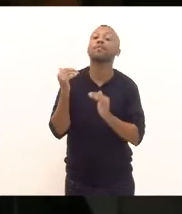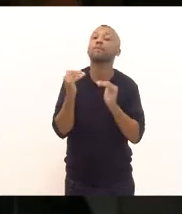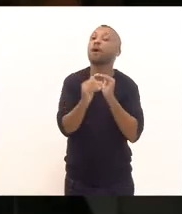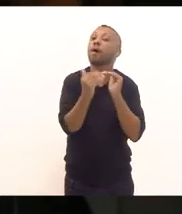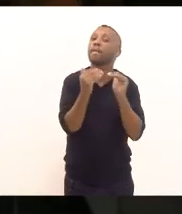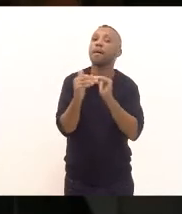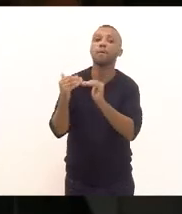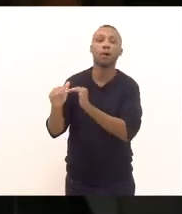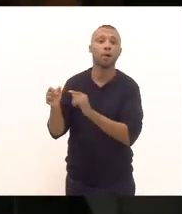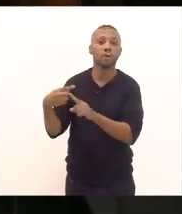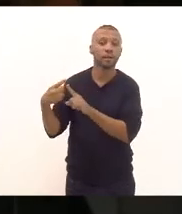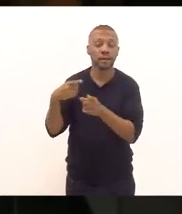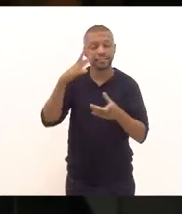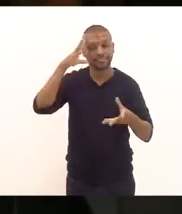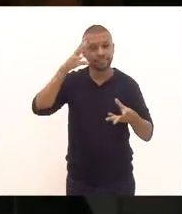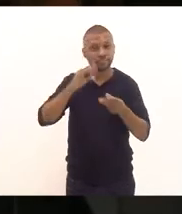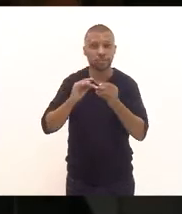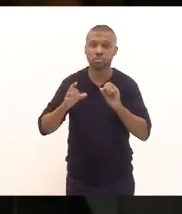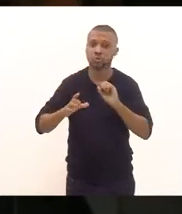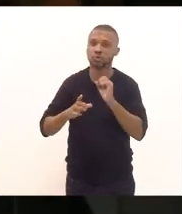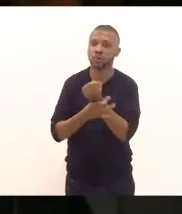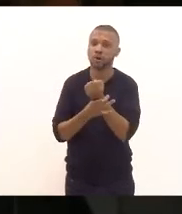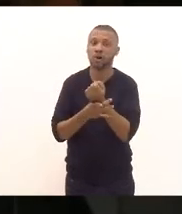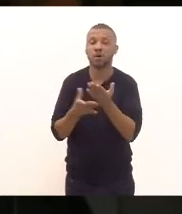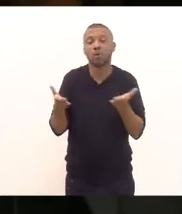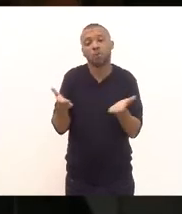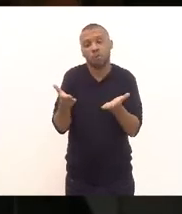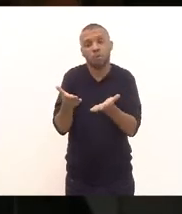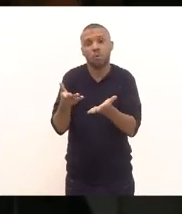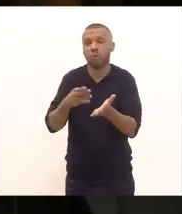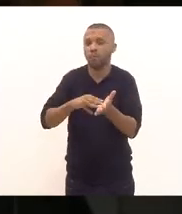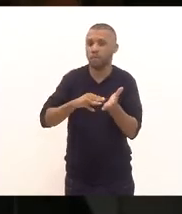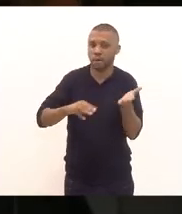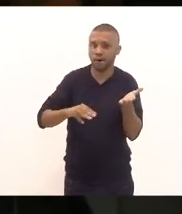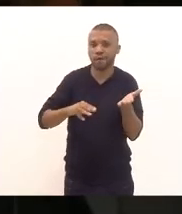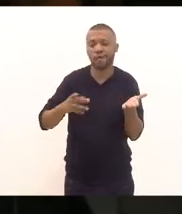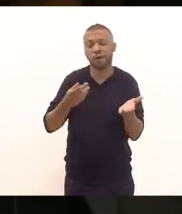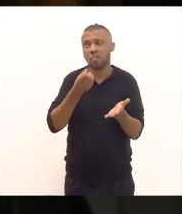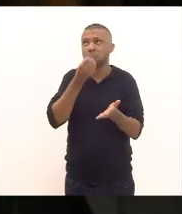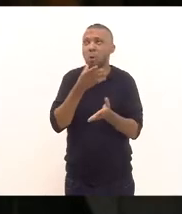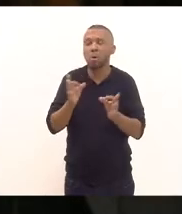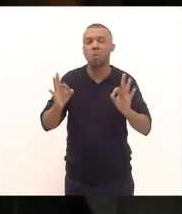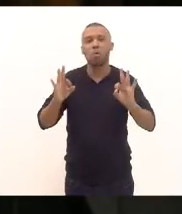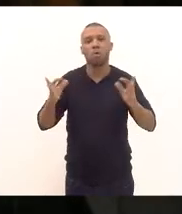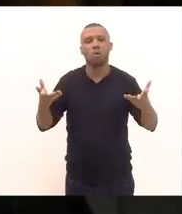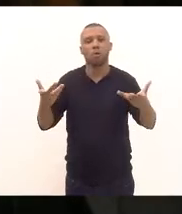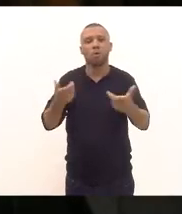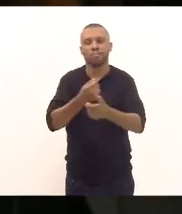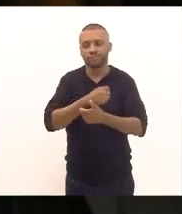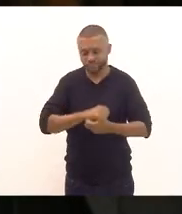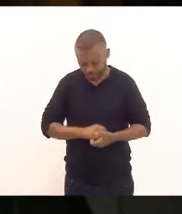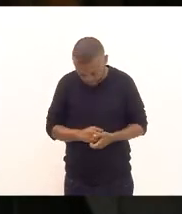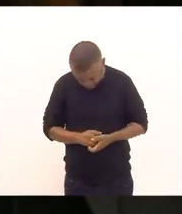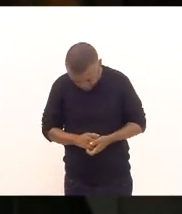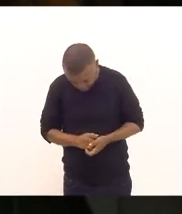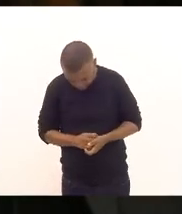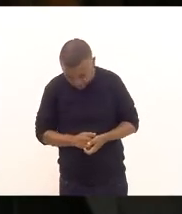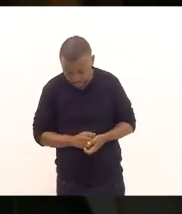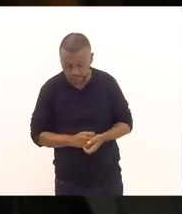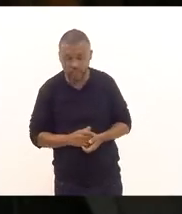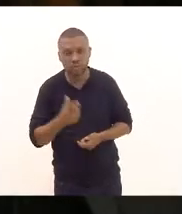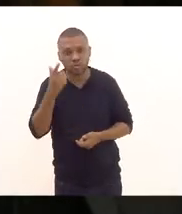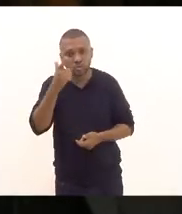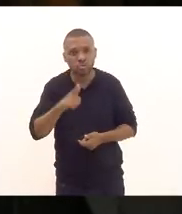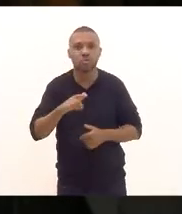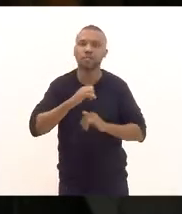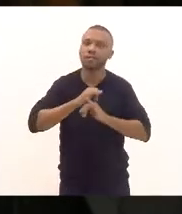que seguramente acham que o método utilizado hoje é muito bom e eu volto a